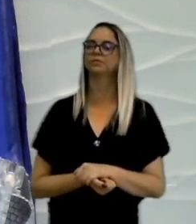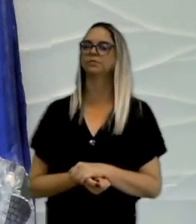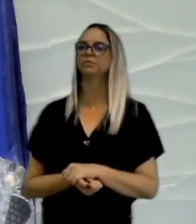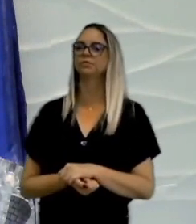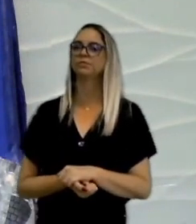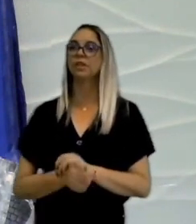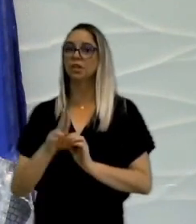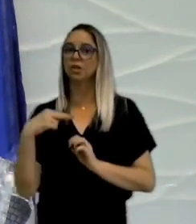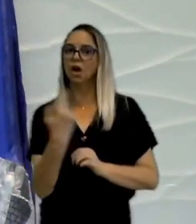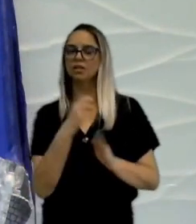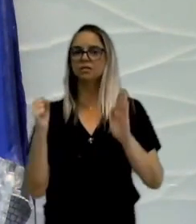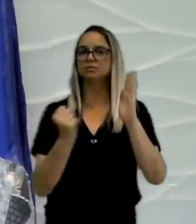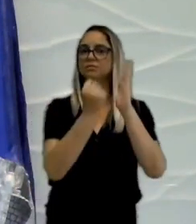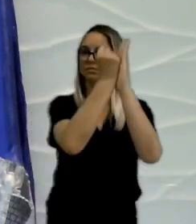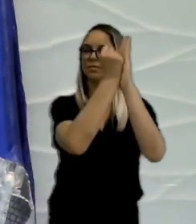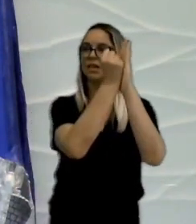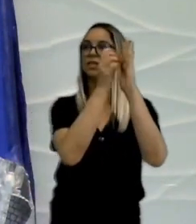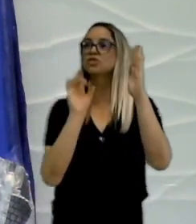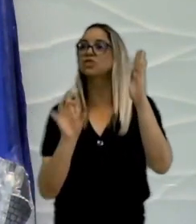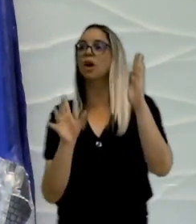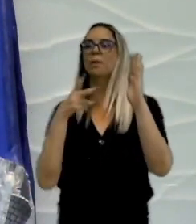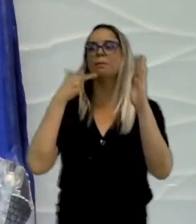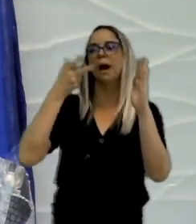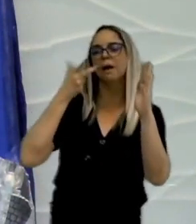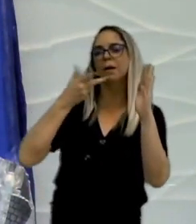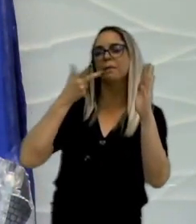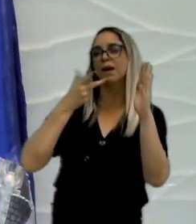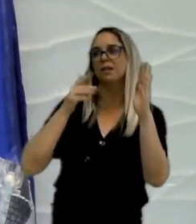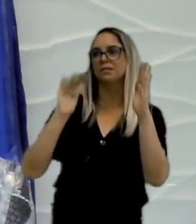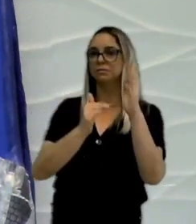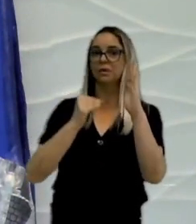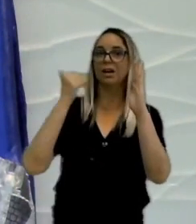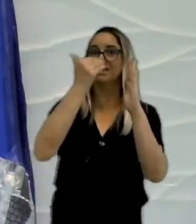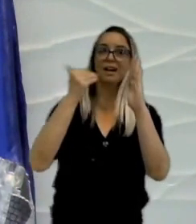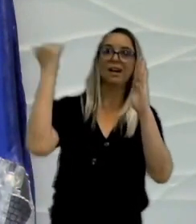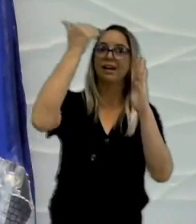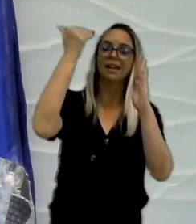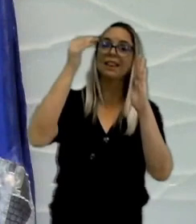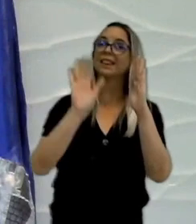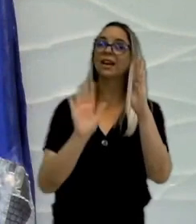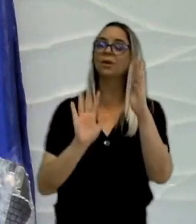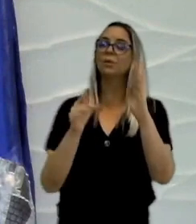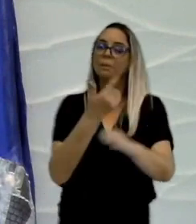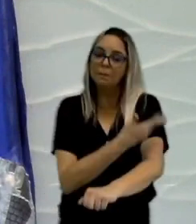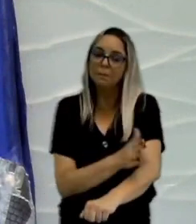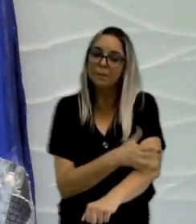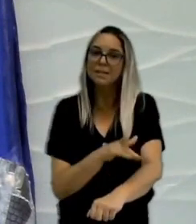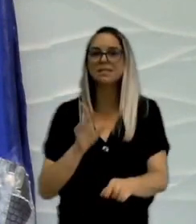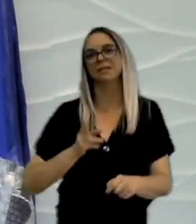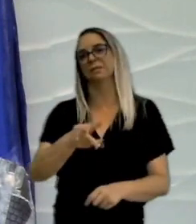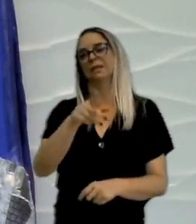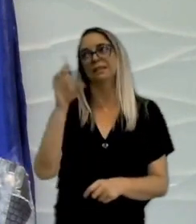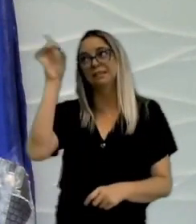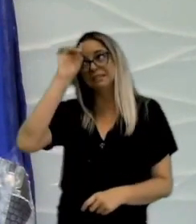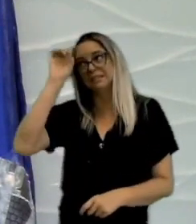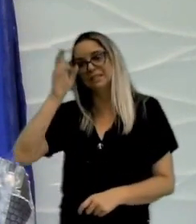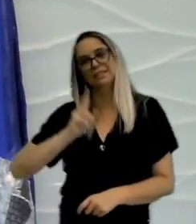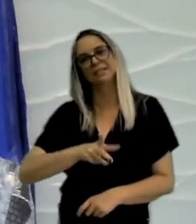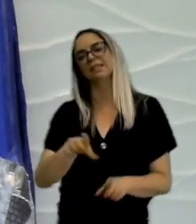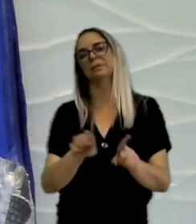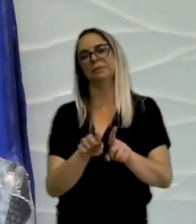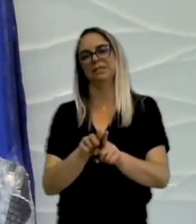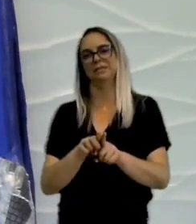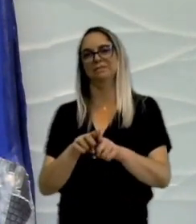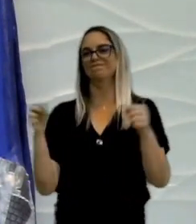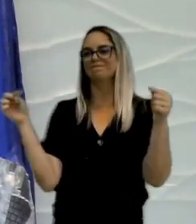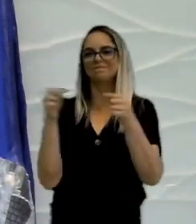registro, pois devemos não só de palavras enaltecer, mas também na prática, no dia a dia, tudo que falarmos aqui conduzir